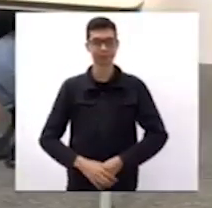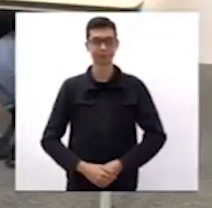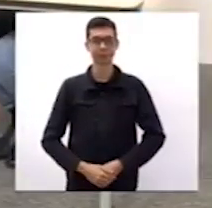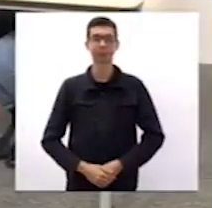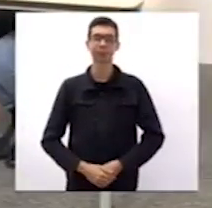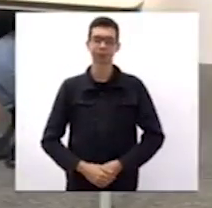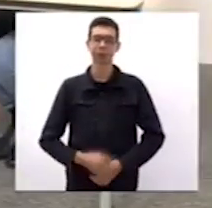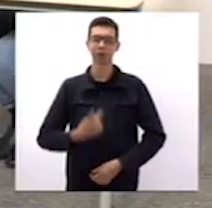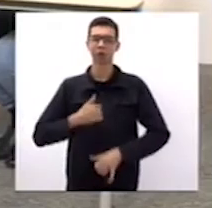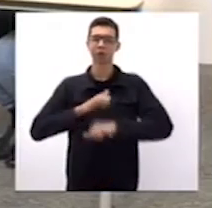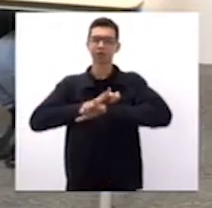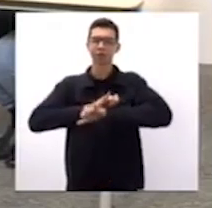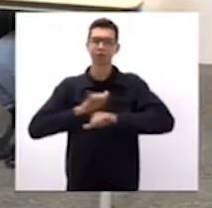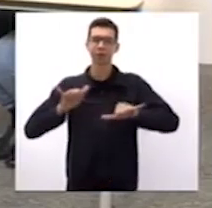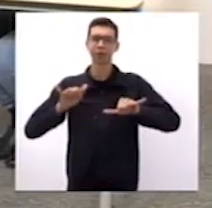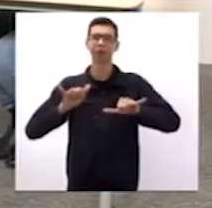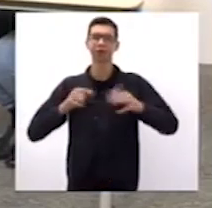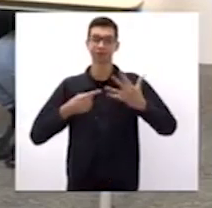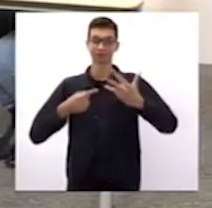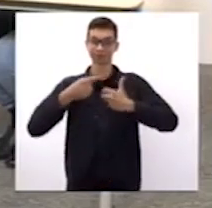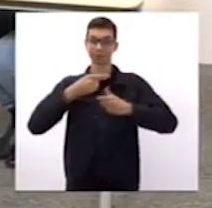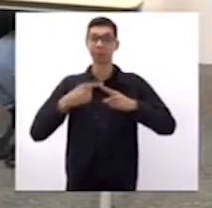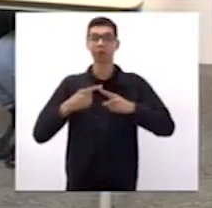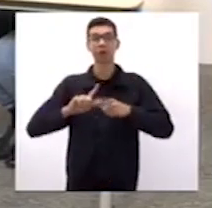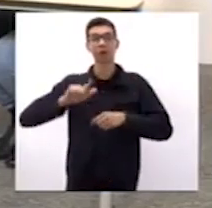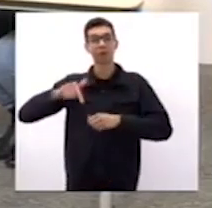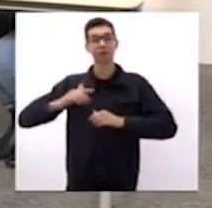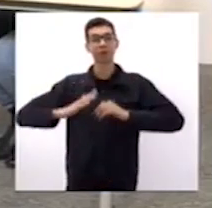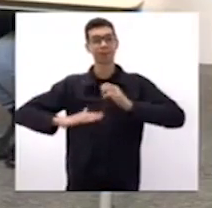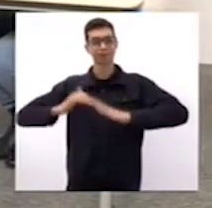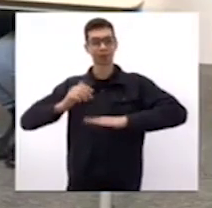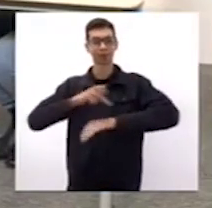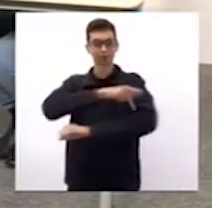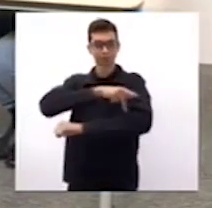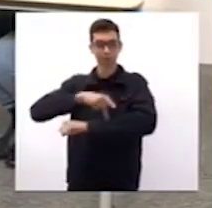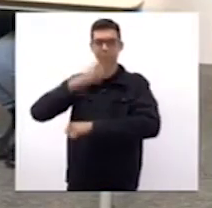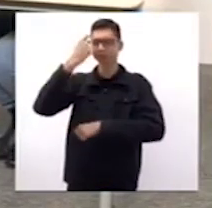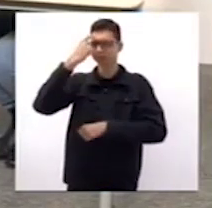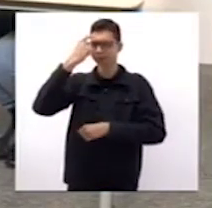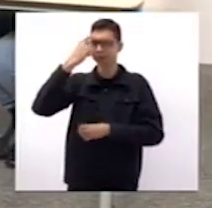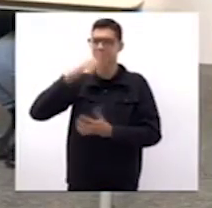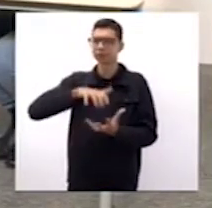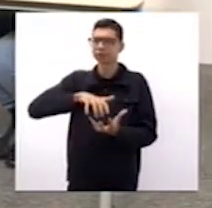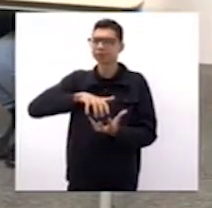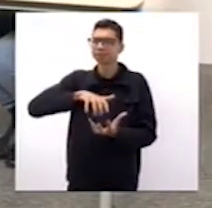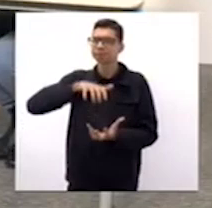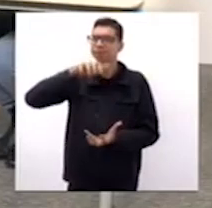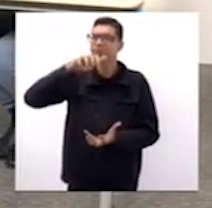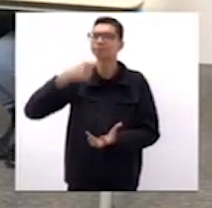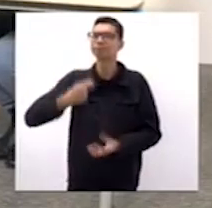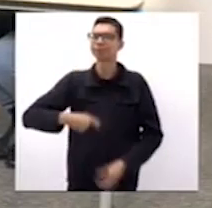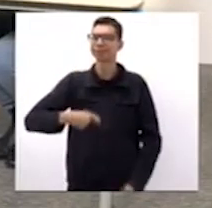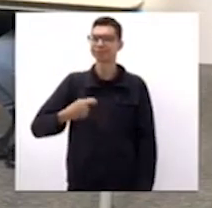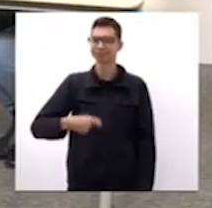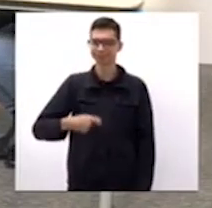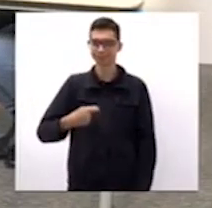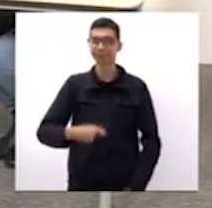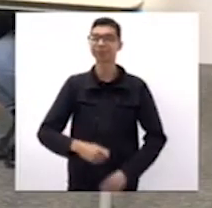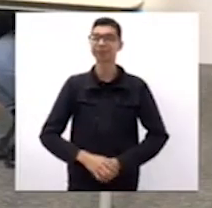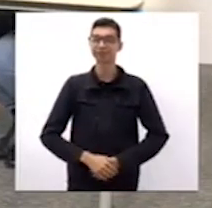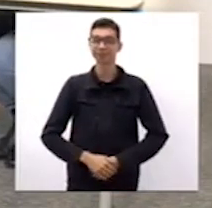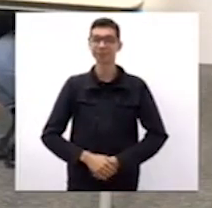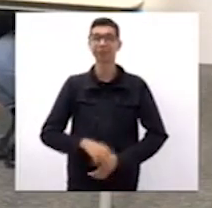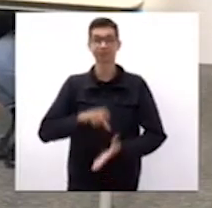quando a gente for fazer a prática pedagógica, pensá-las nelas com intencionalidade, né? E o interessante,